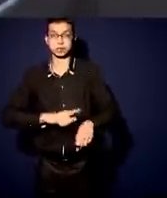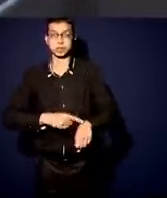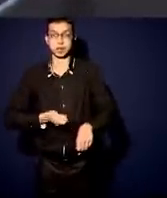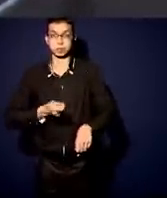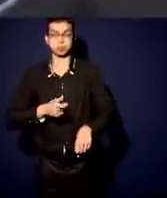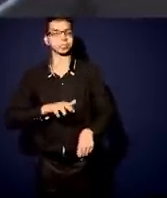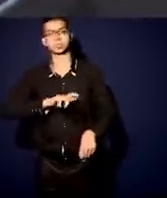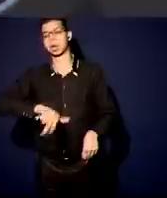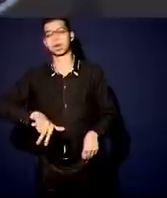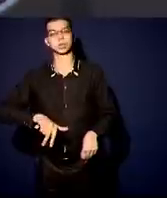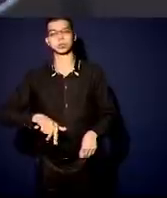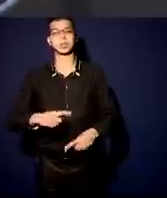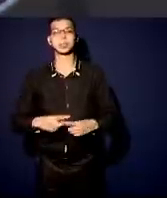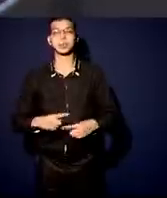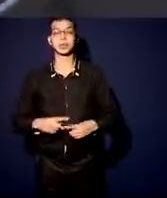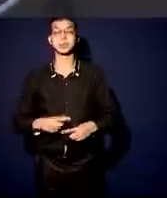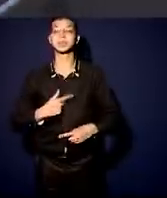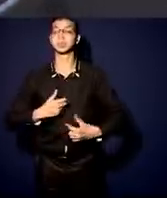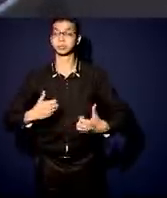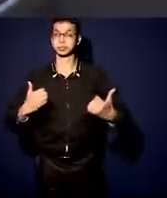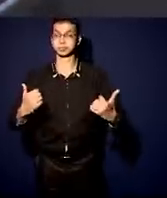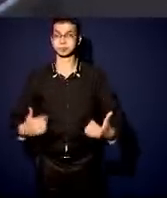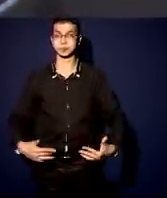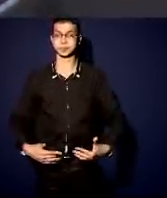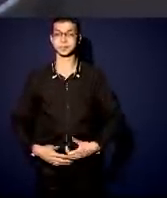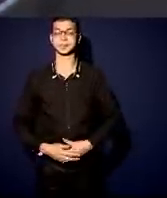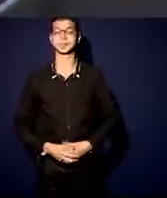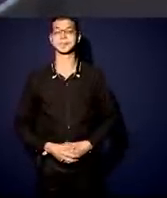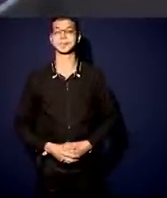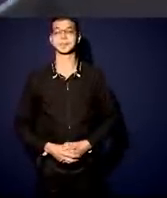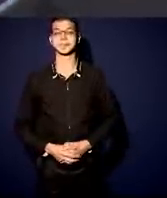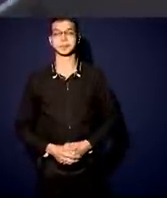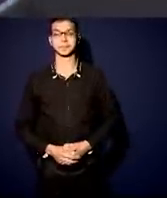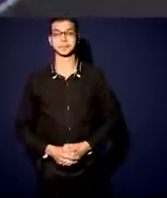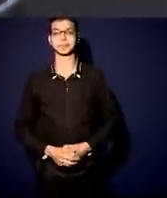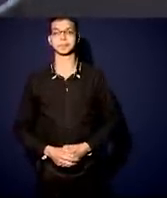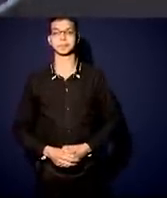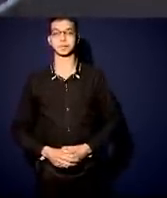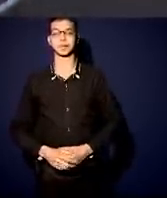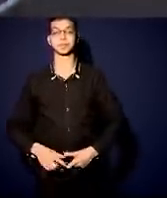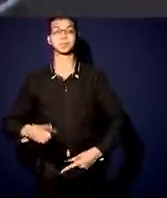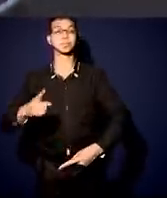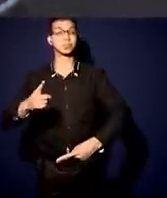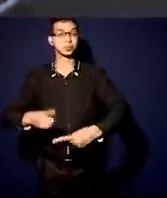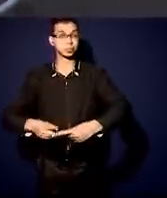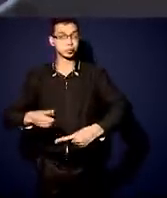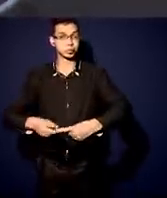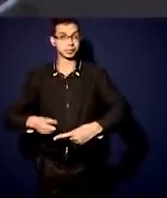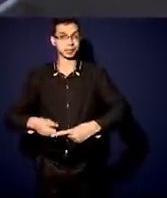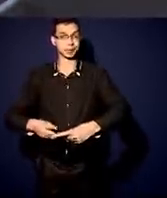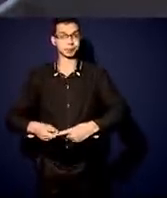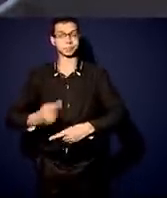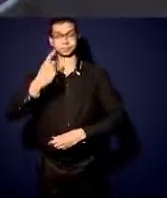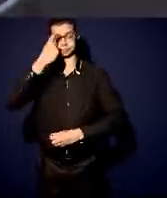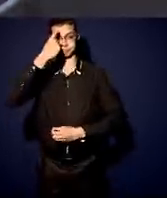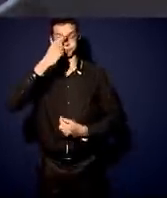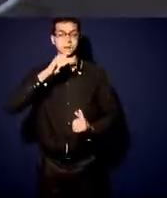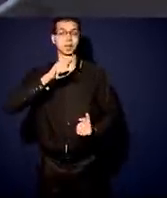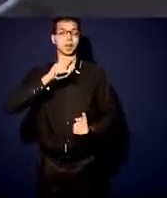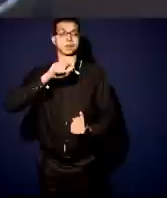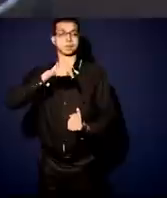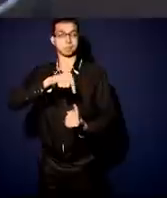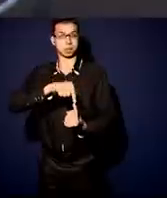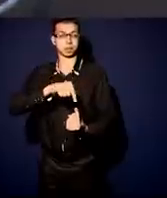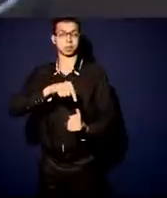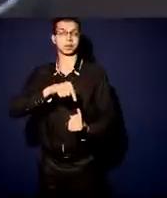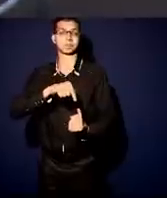fede fala com muita tranquilidade porque é relativizar a meta para